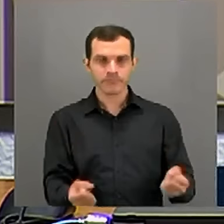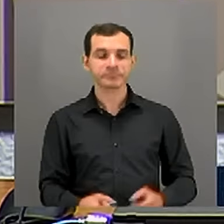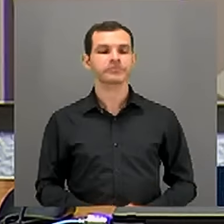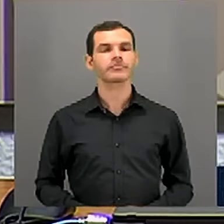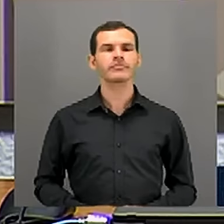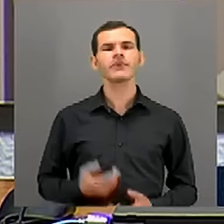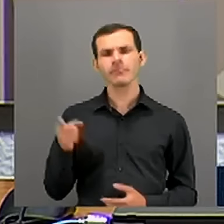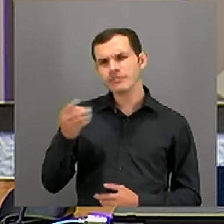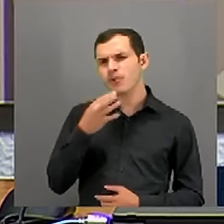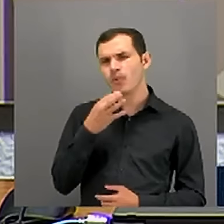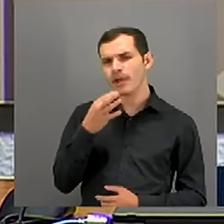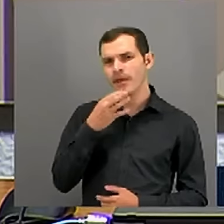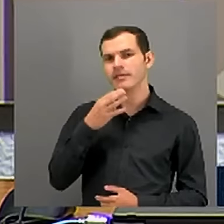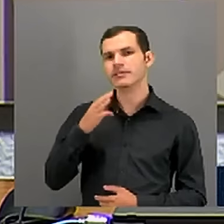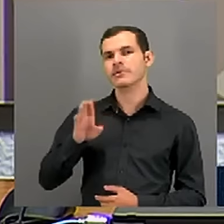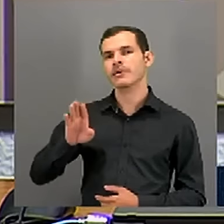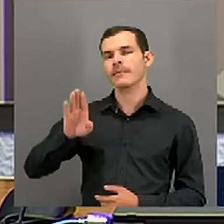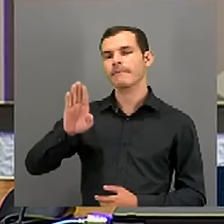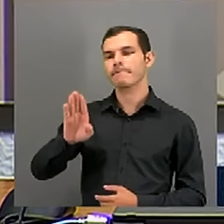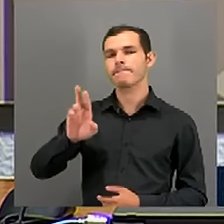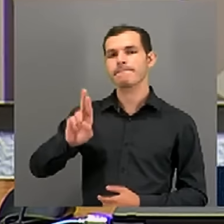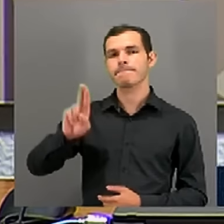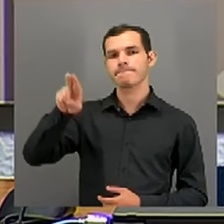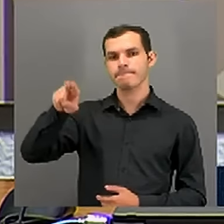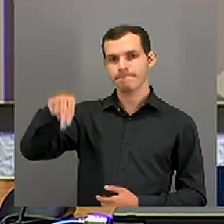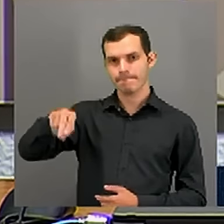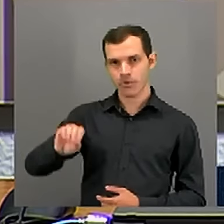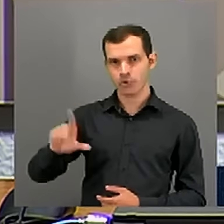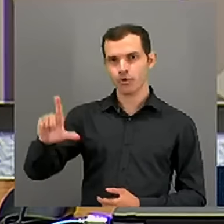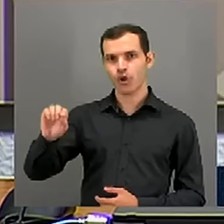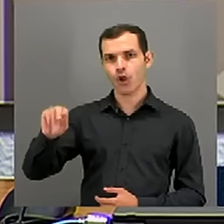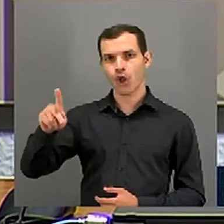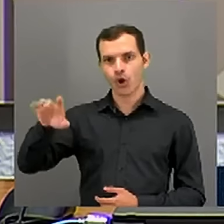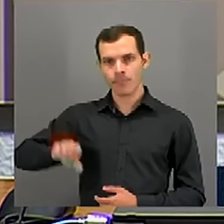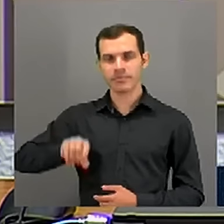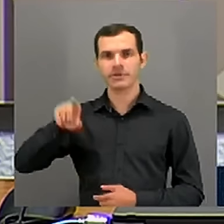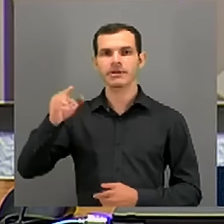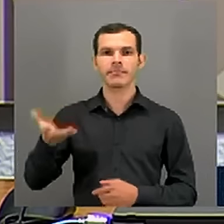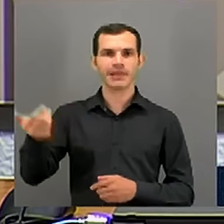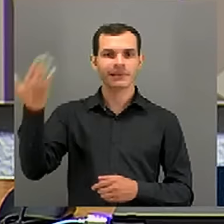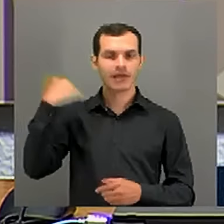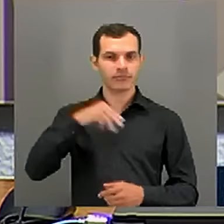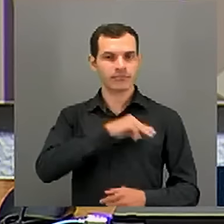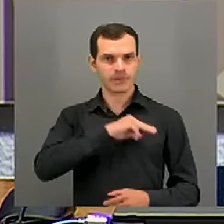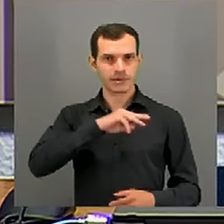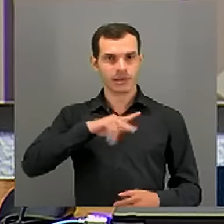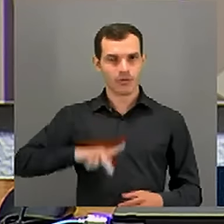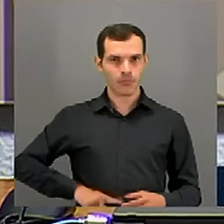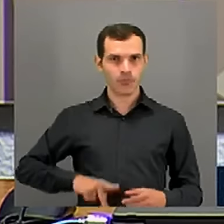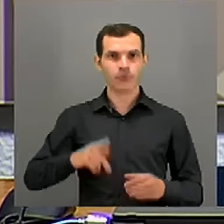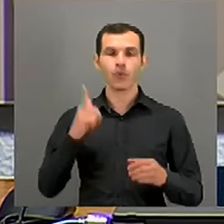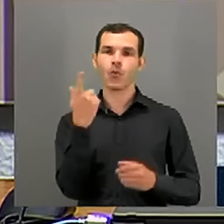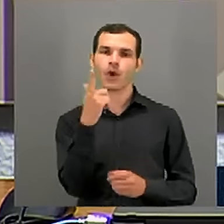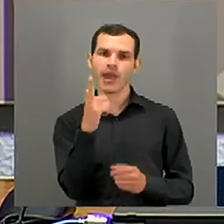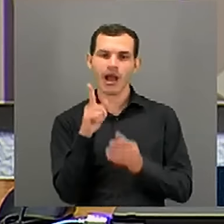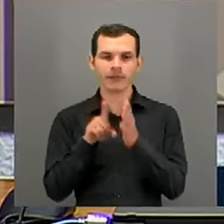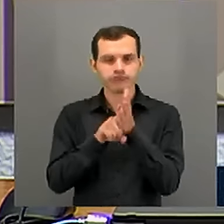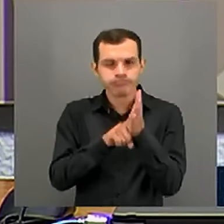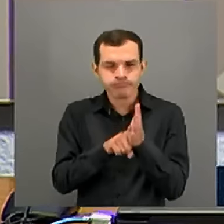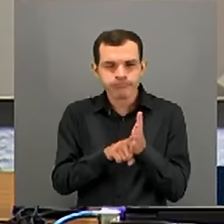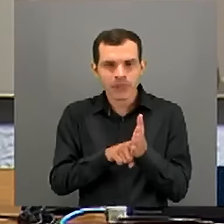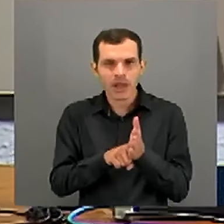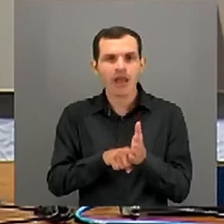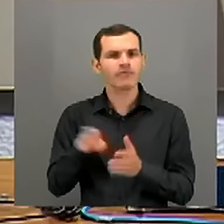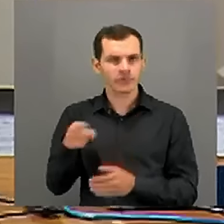empresário Bruno Lopes de Moura, que foi investigado na Operação Penalidade Máxima do Ministério Público de Goiás? Tem alguma relação pessoal